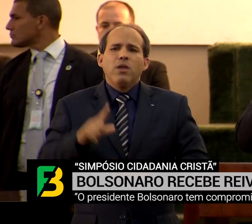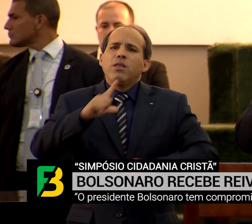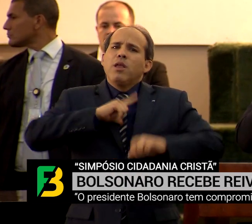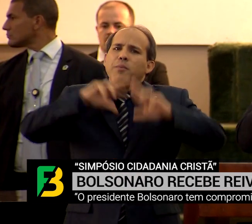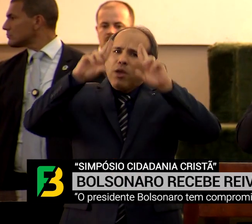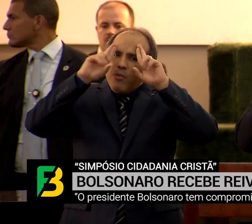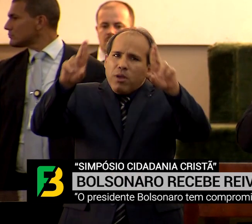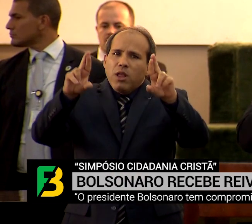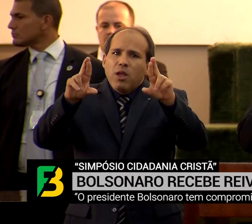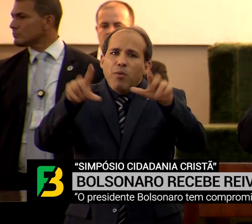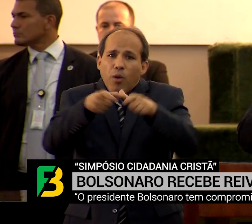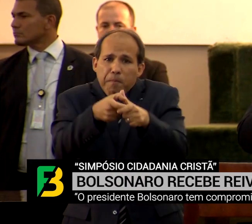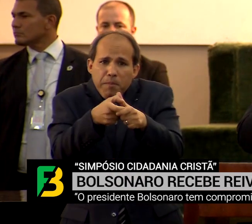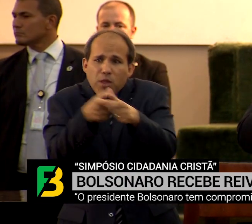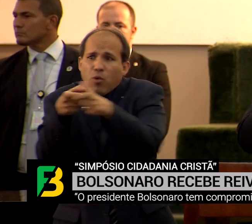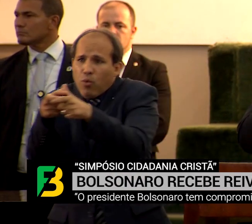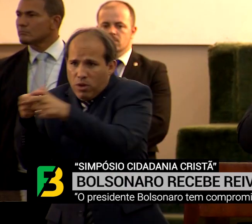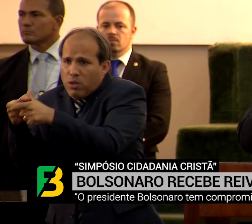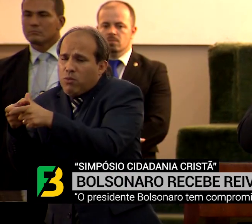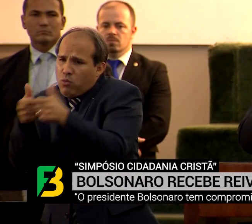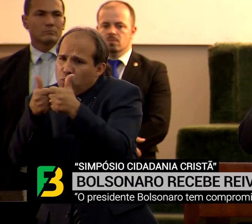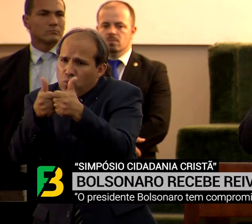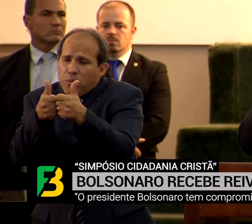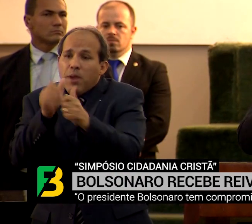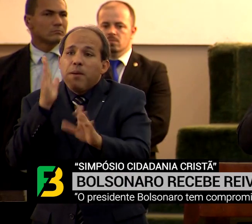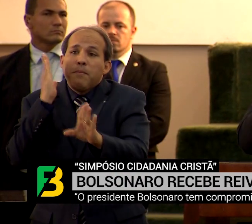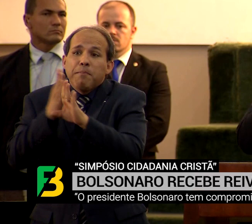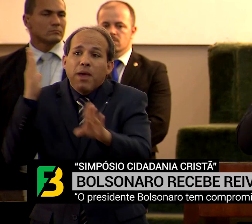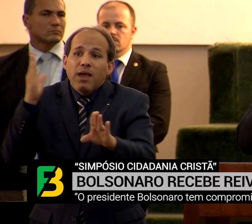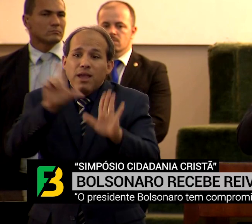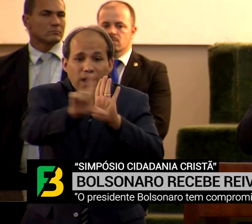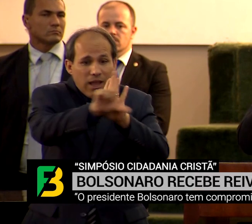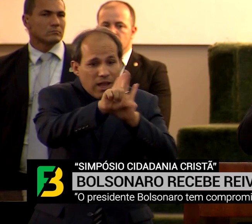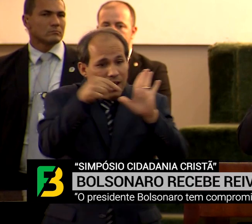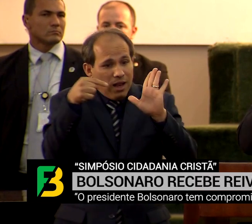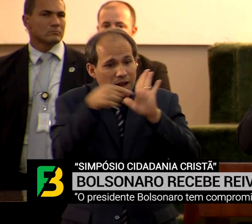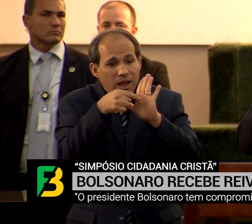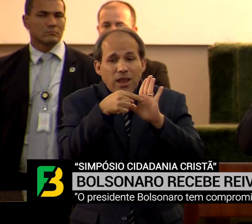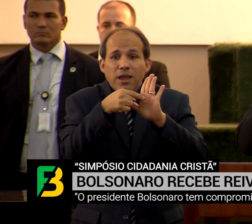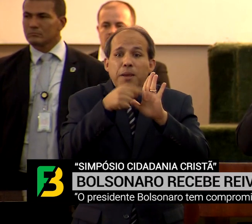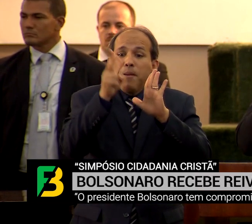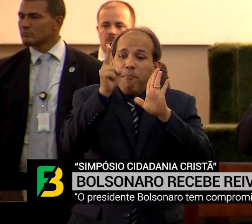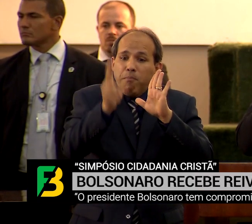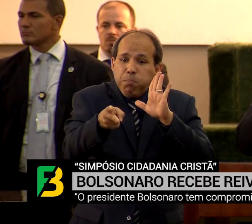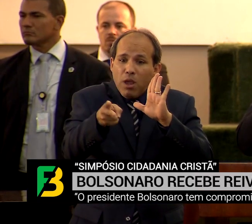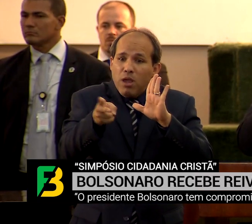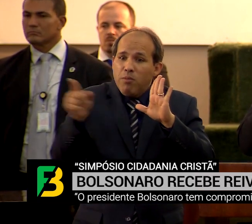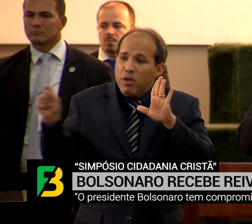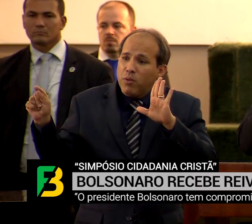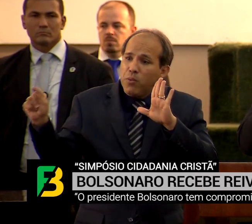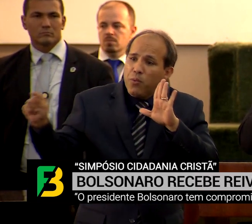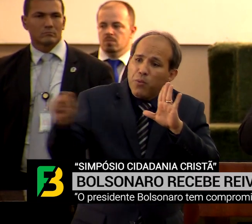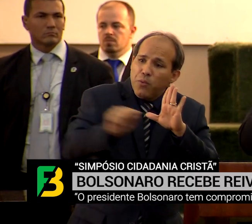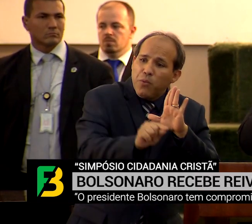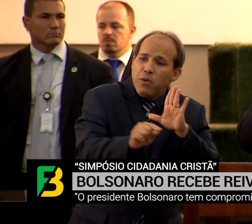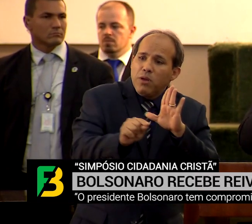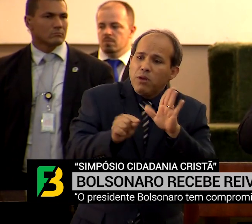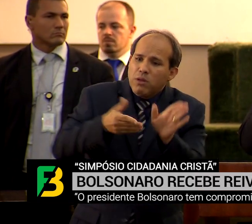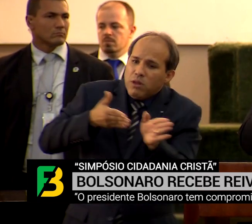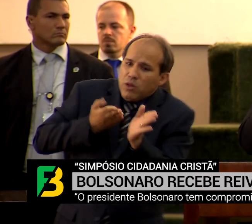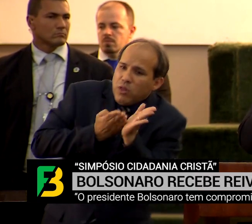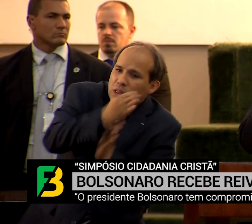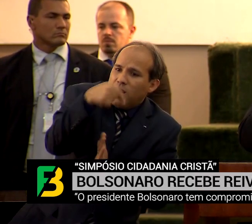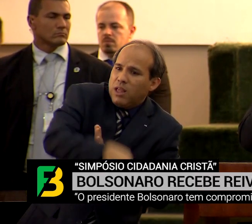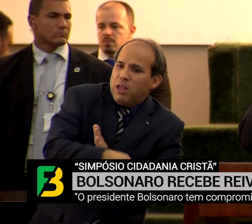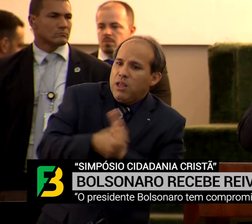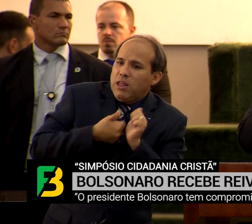Respeitemos as minorias, mas as leis são para que eles se mantenham na linha, e não nós,